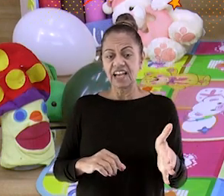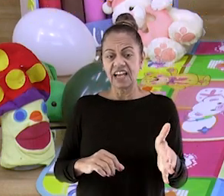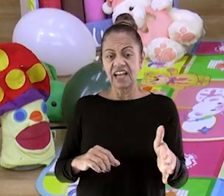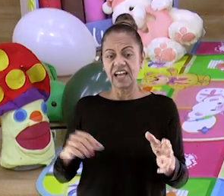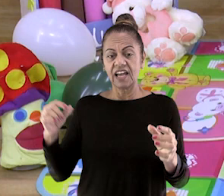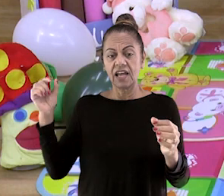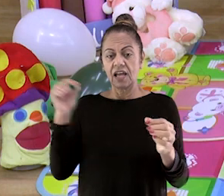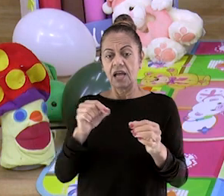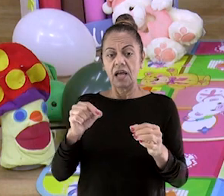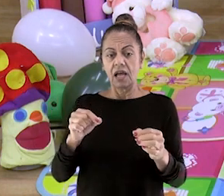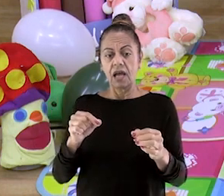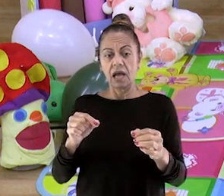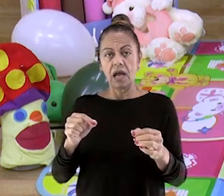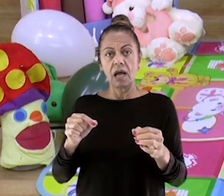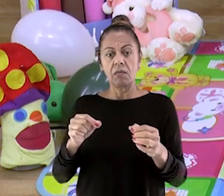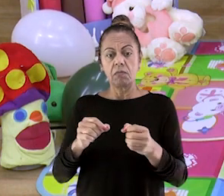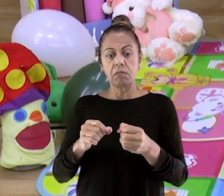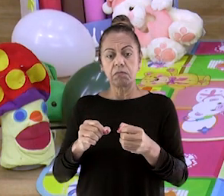e